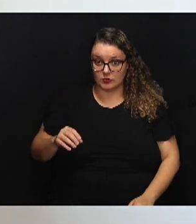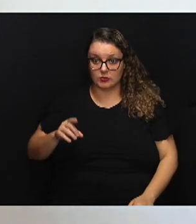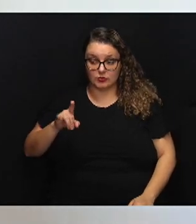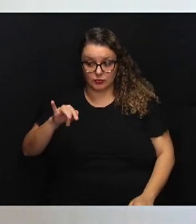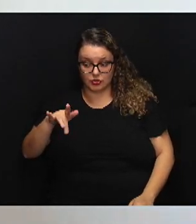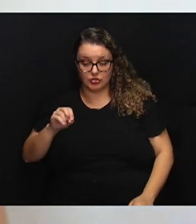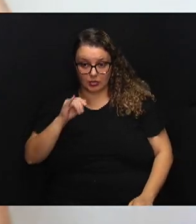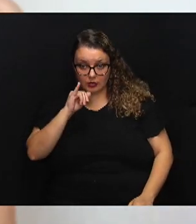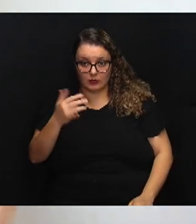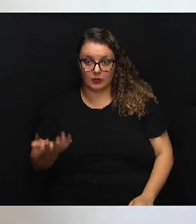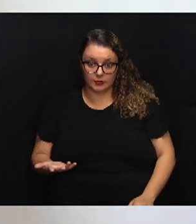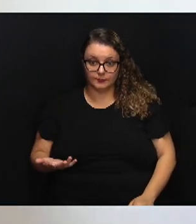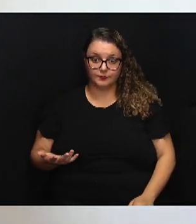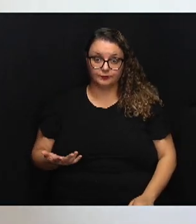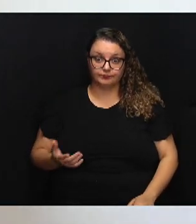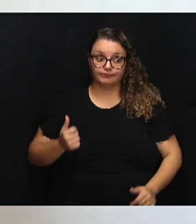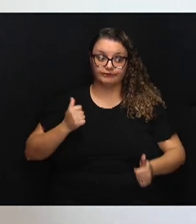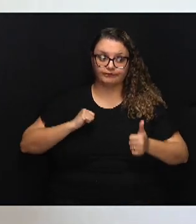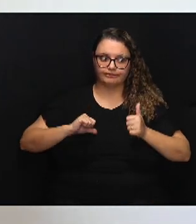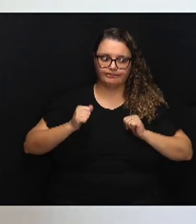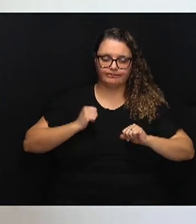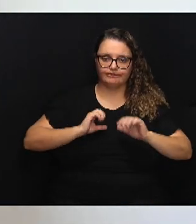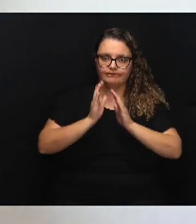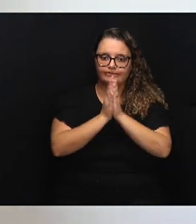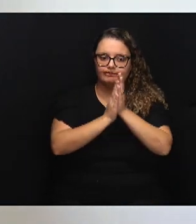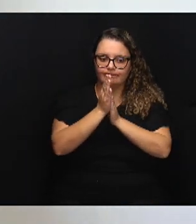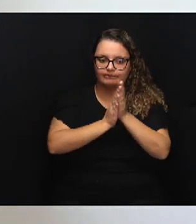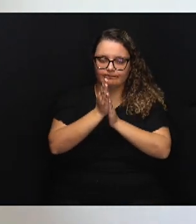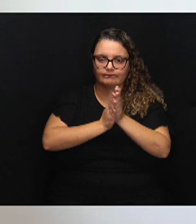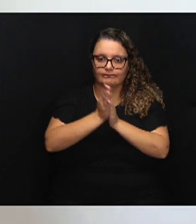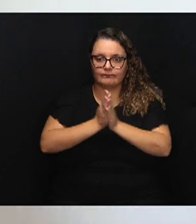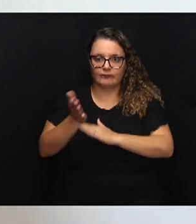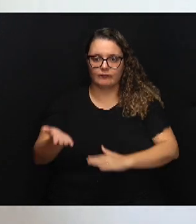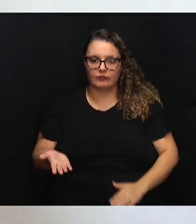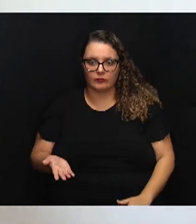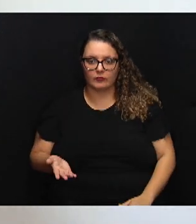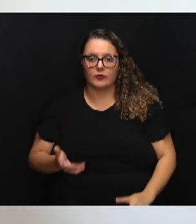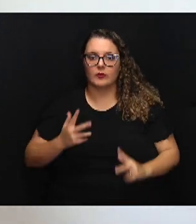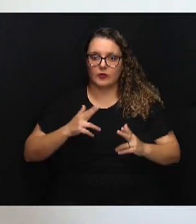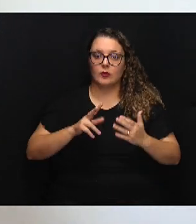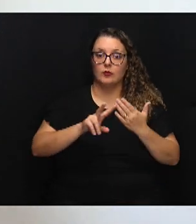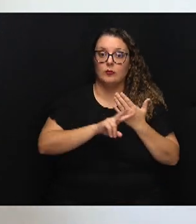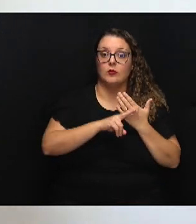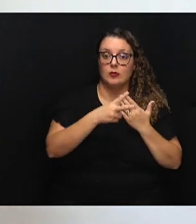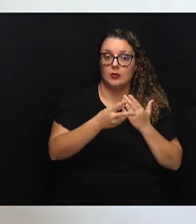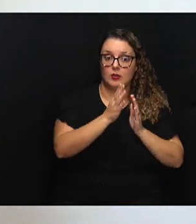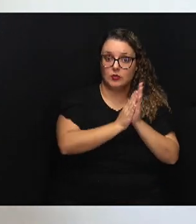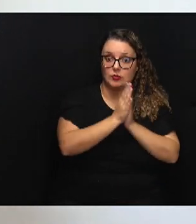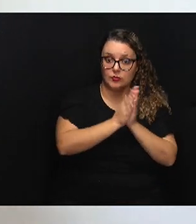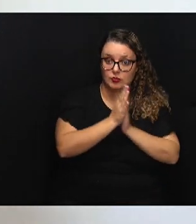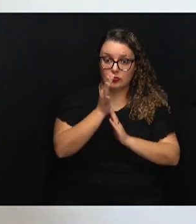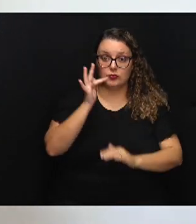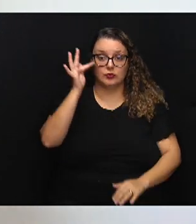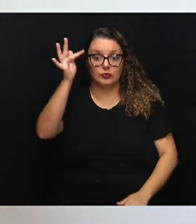questão da ansiedade, né? Tanto a ansiedade pelo resultado do que está no